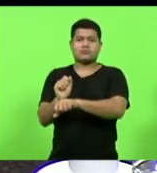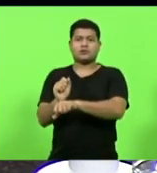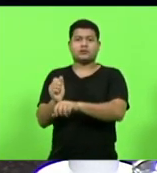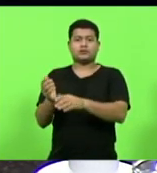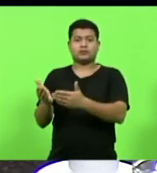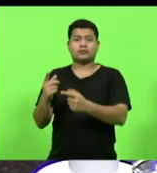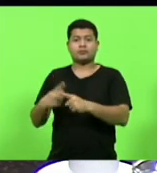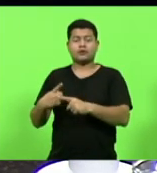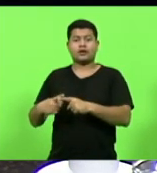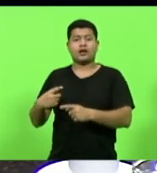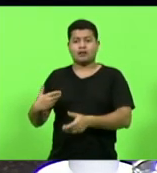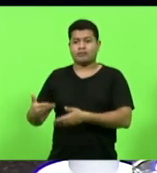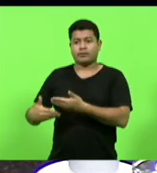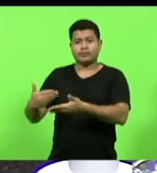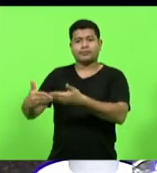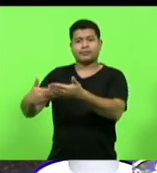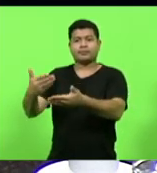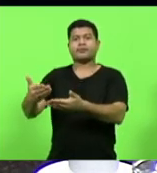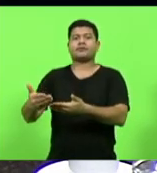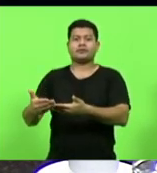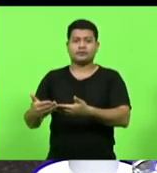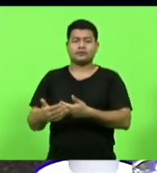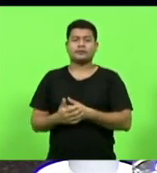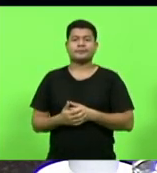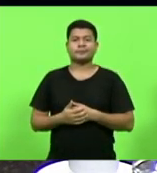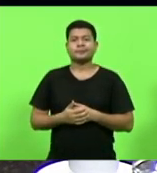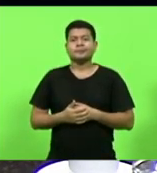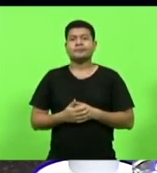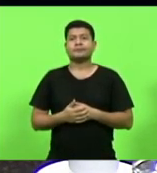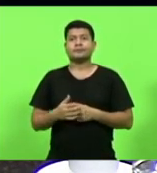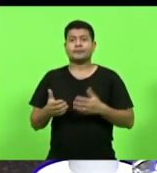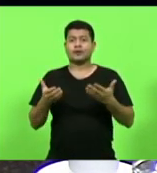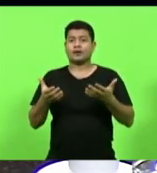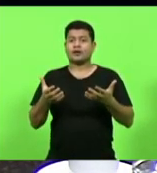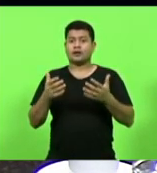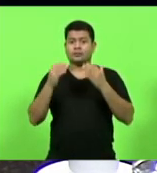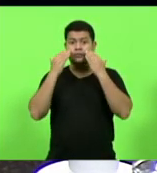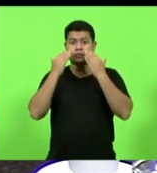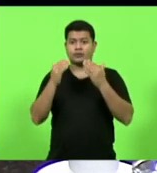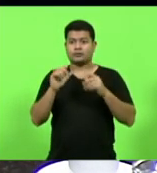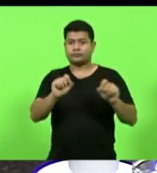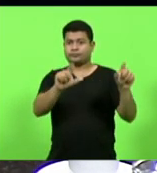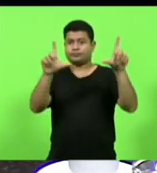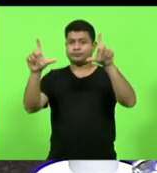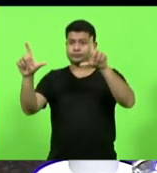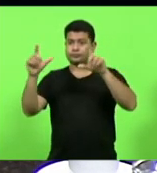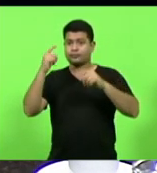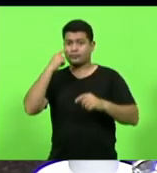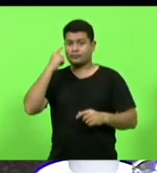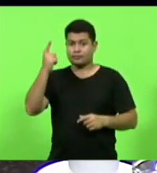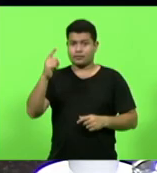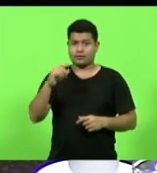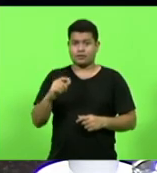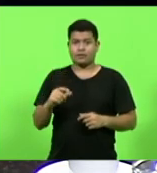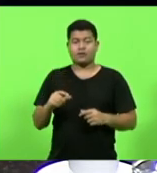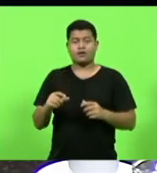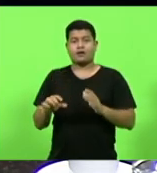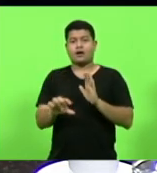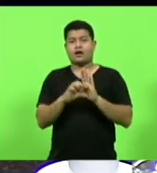em trâmite, ele está acontecendo. Eu queria mostrar para vocês no telão, antes de fazer a minha fala, o item